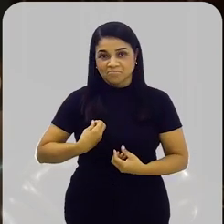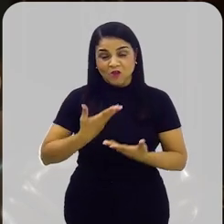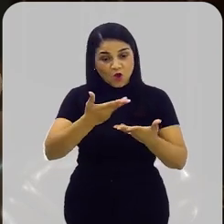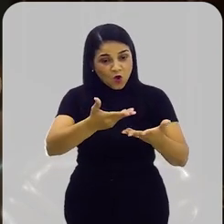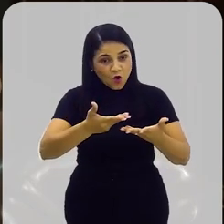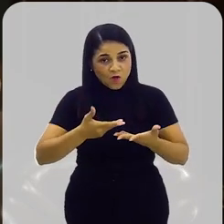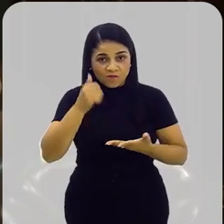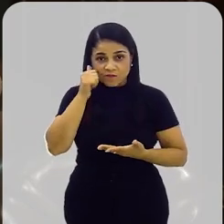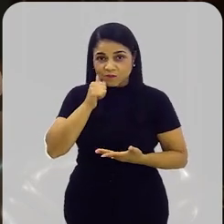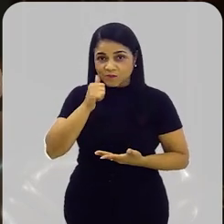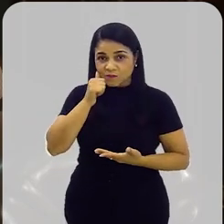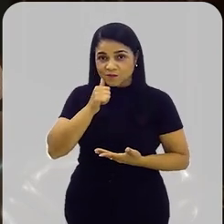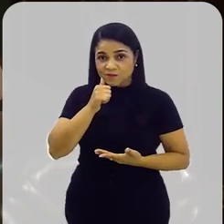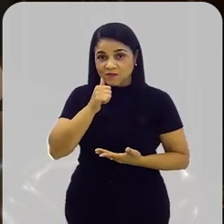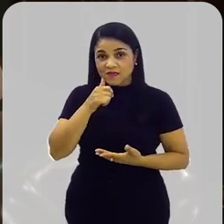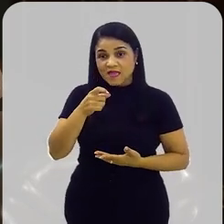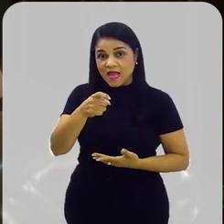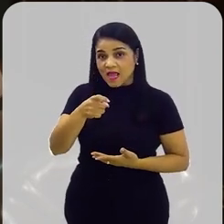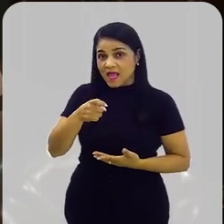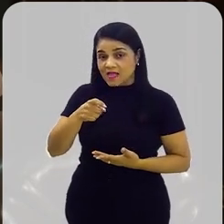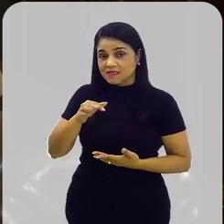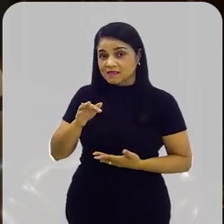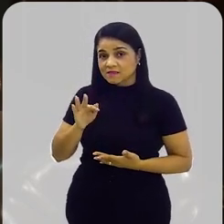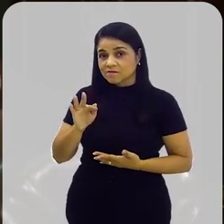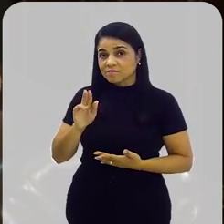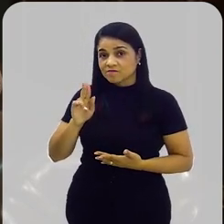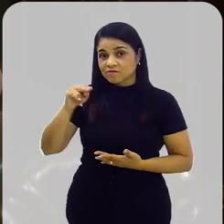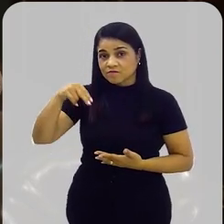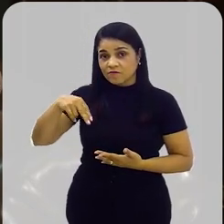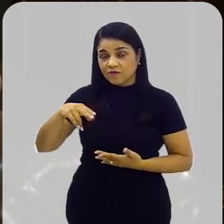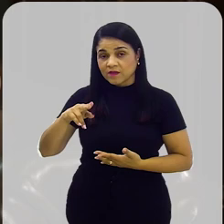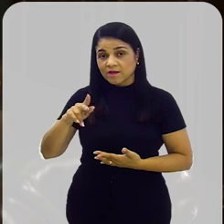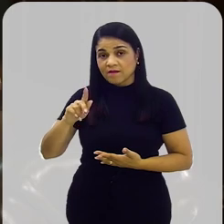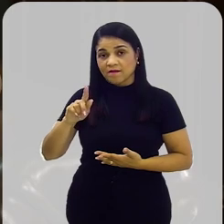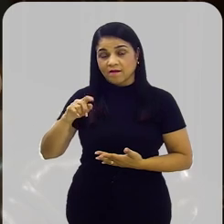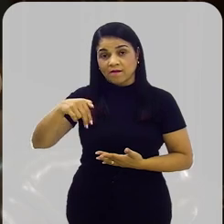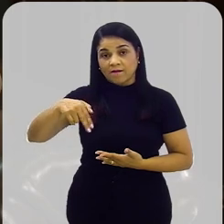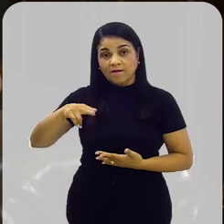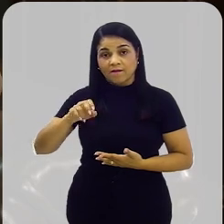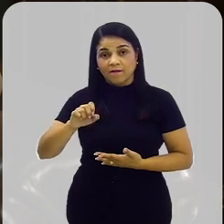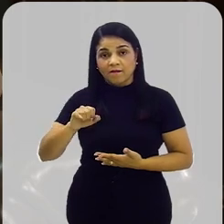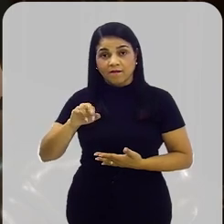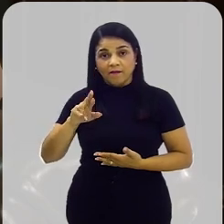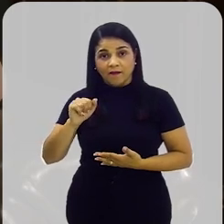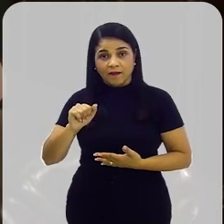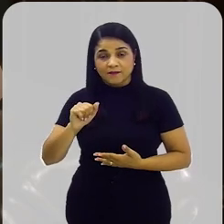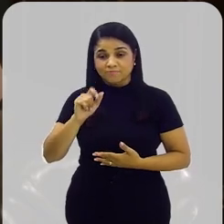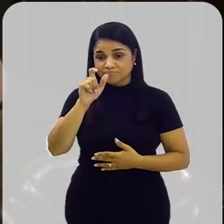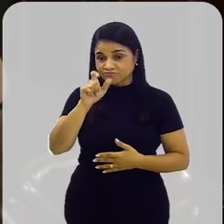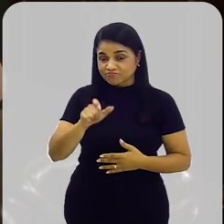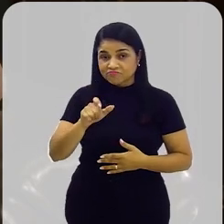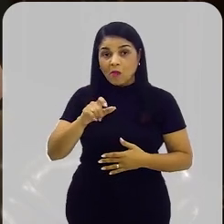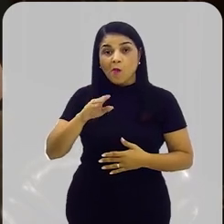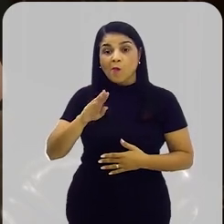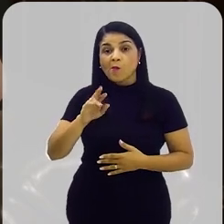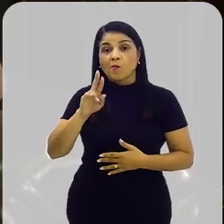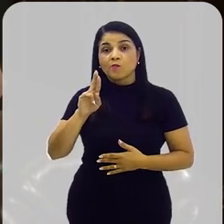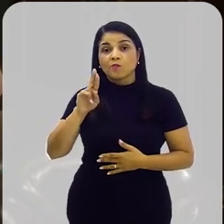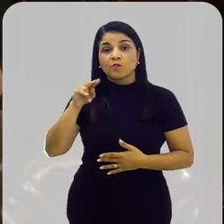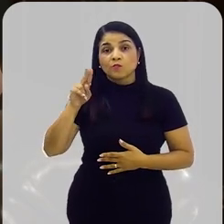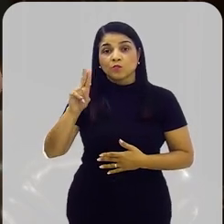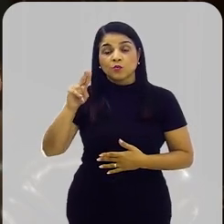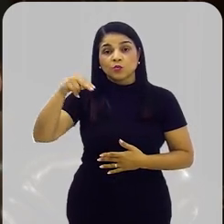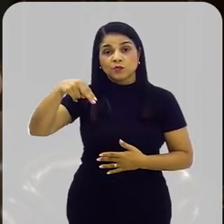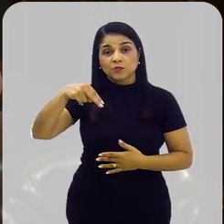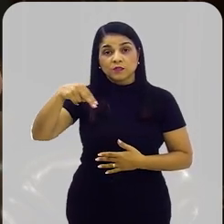nossa convidada era uma ex-funkeira, era não, é uma ex-funkeira. Só dava Bruninha nos bailes da